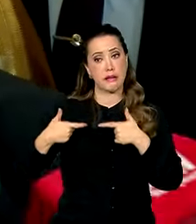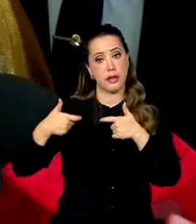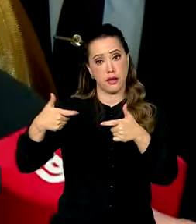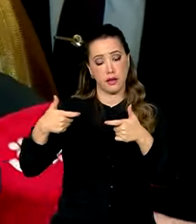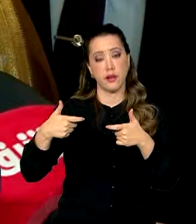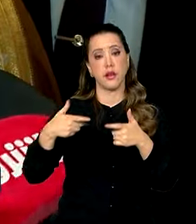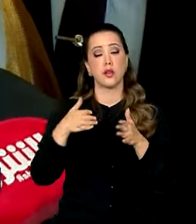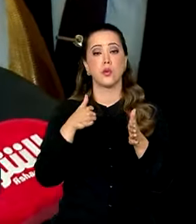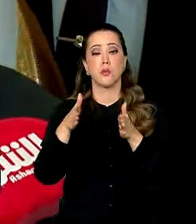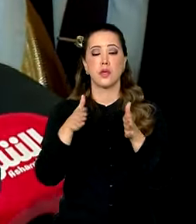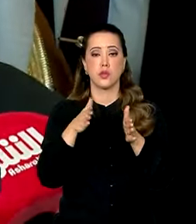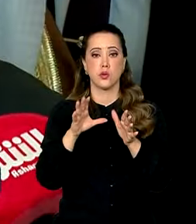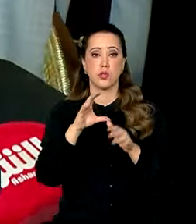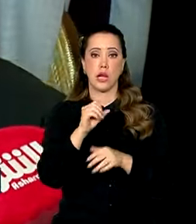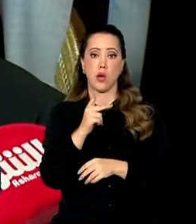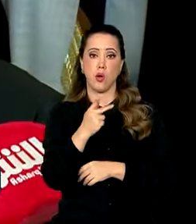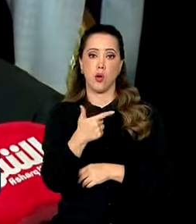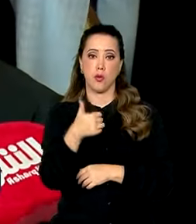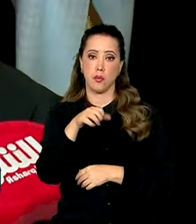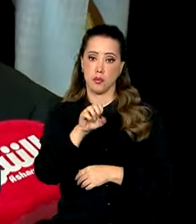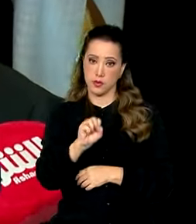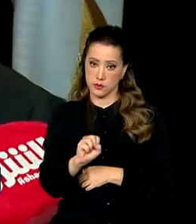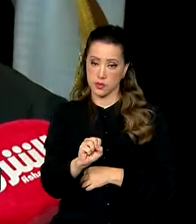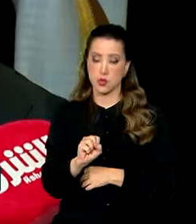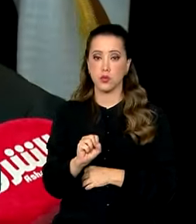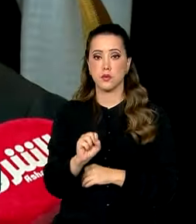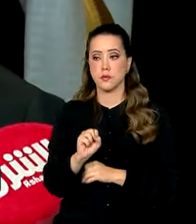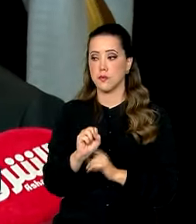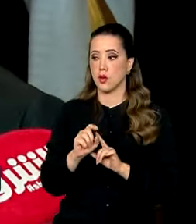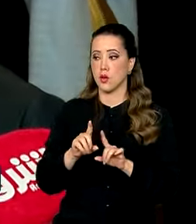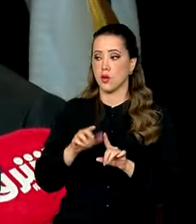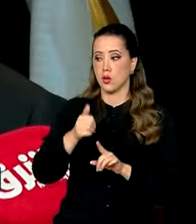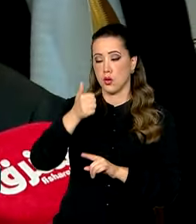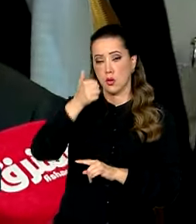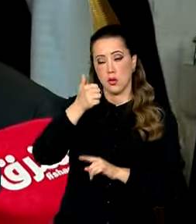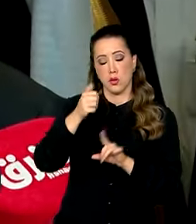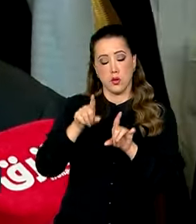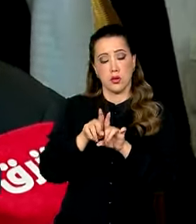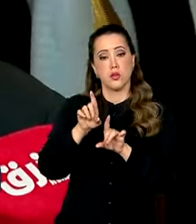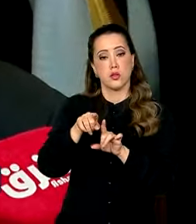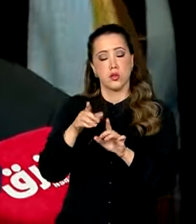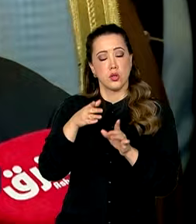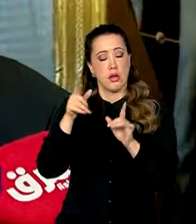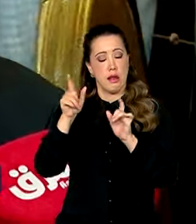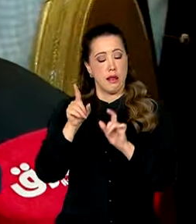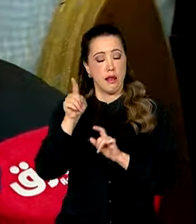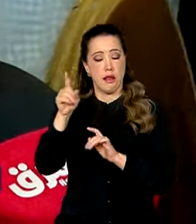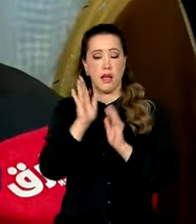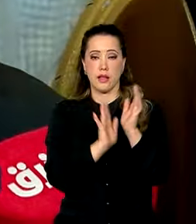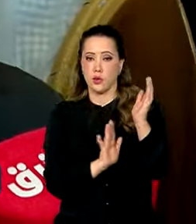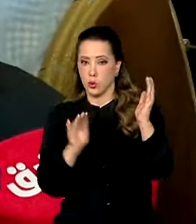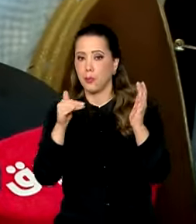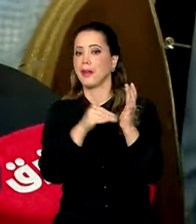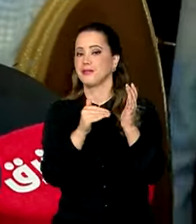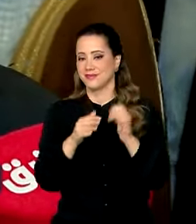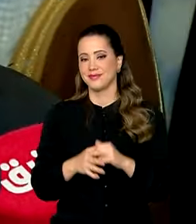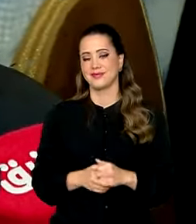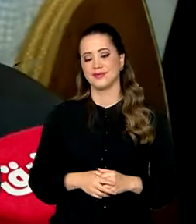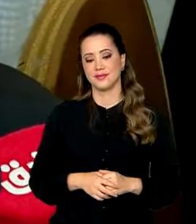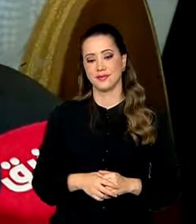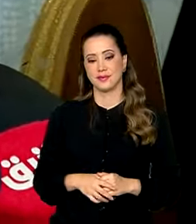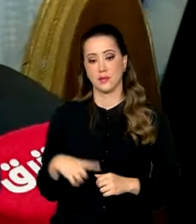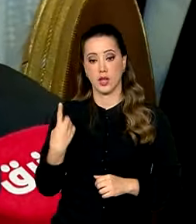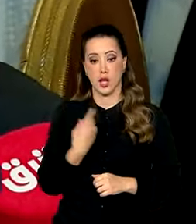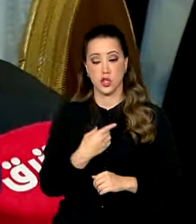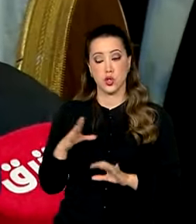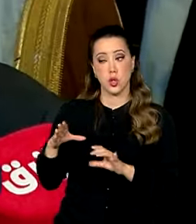durante a COP28, a Conferência das Nações Unidas sobre Mudanças Climáticas em Dubai. Nós ainda temos brasileiros